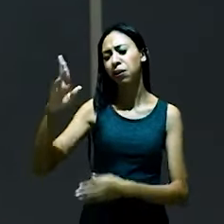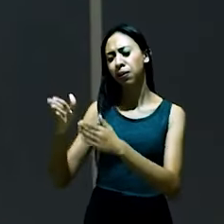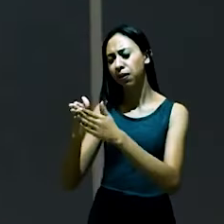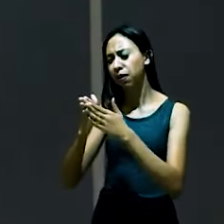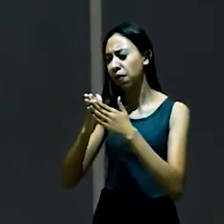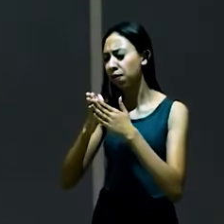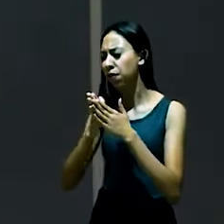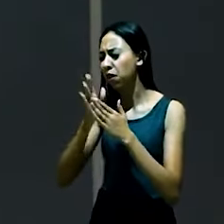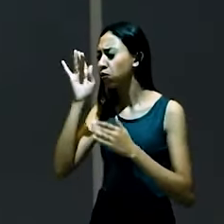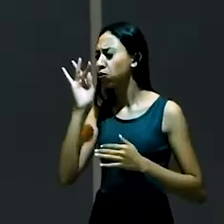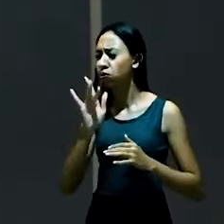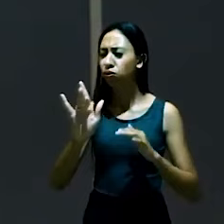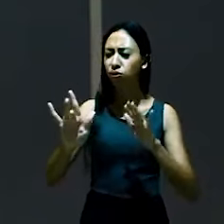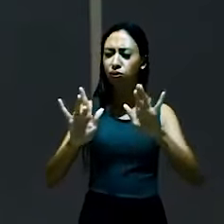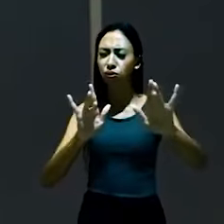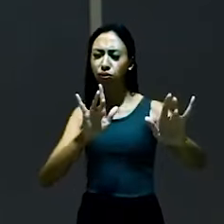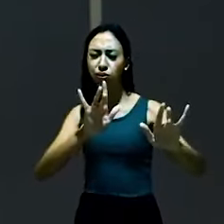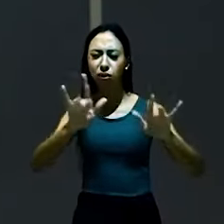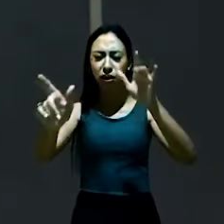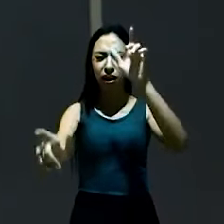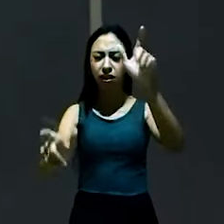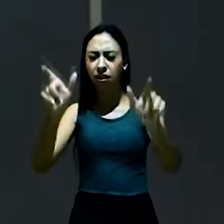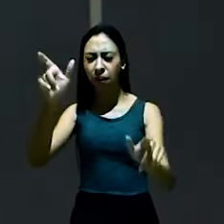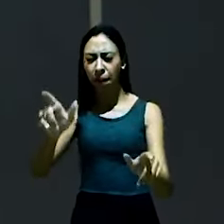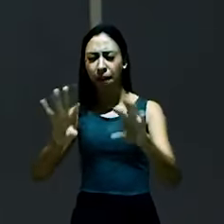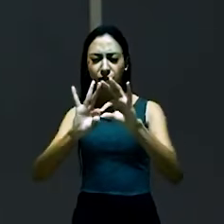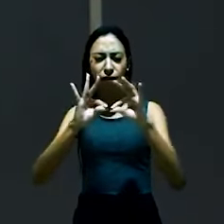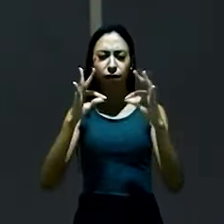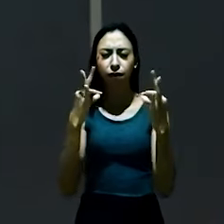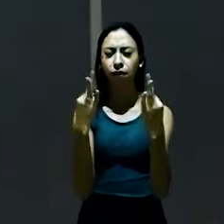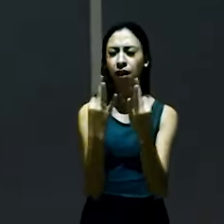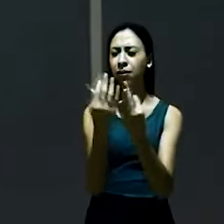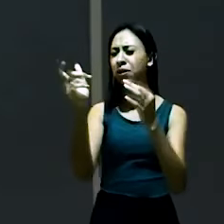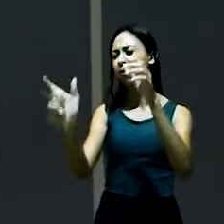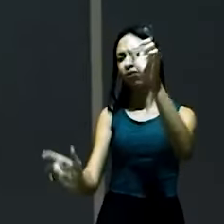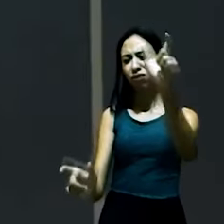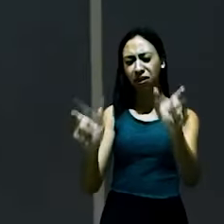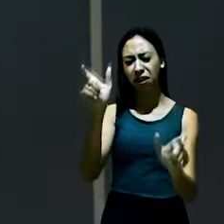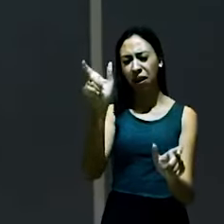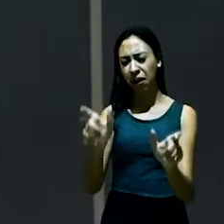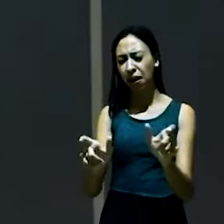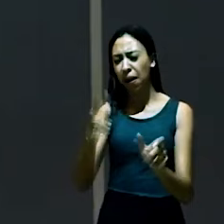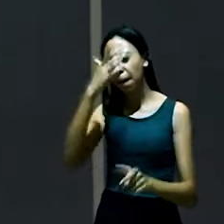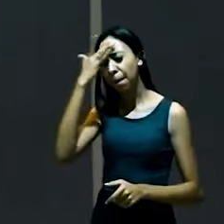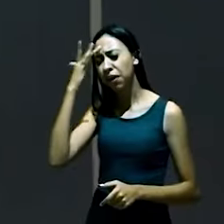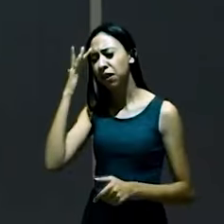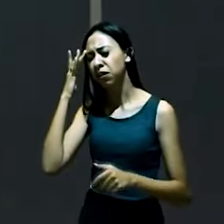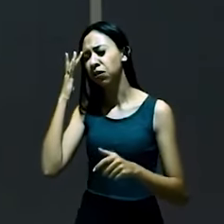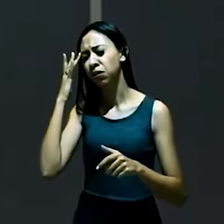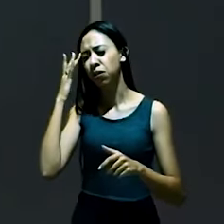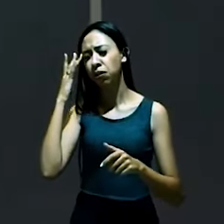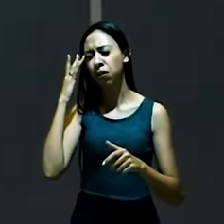igreja, o teu povo, Senhor. Cada família aqui representada. Os teus filhos que estão clamando aí no seu